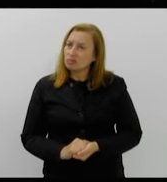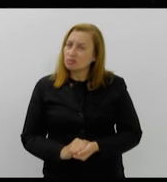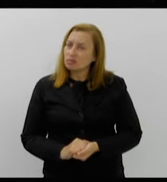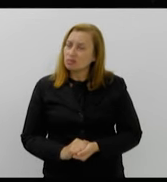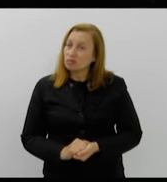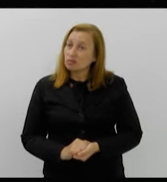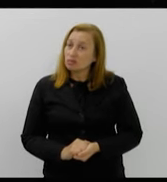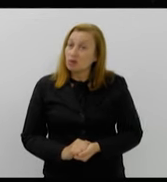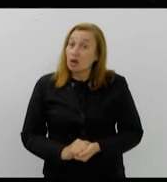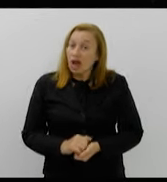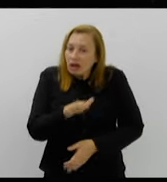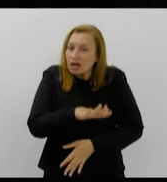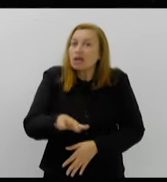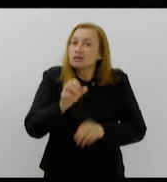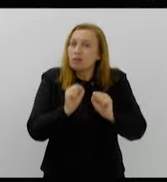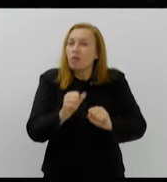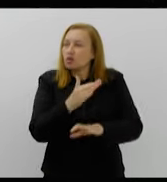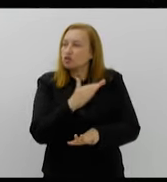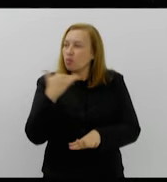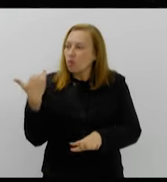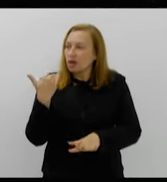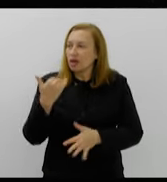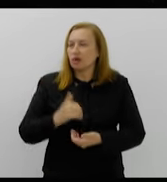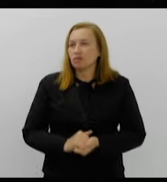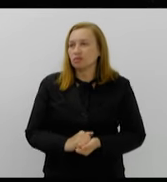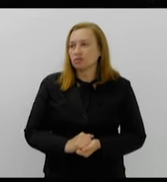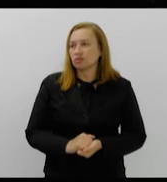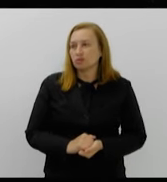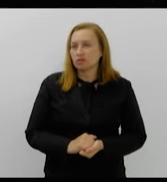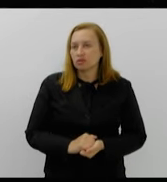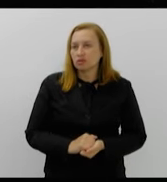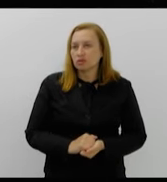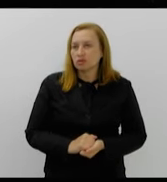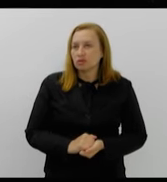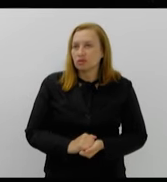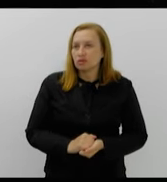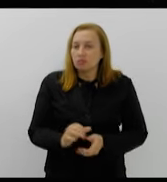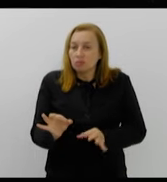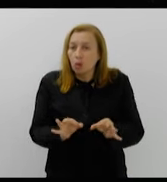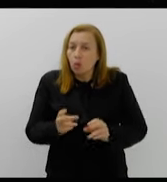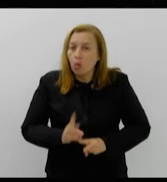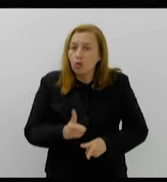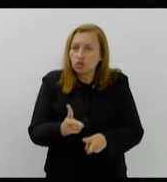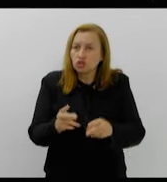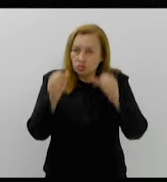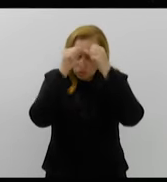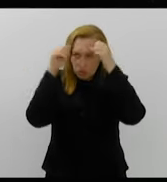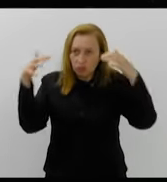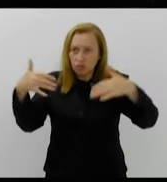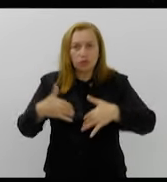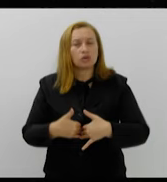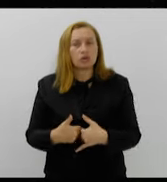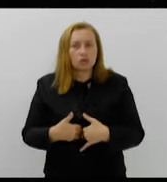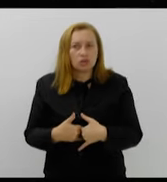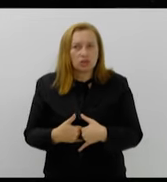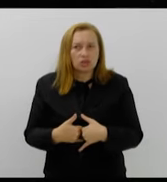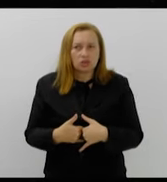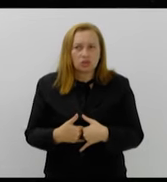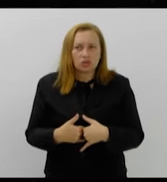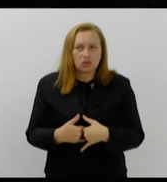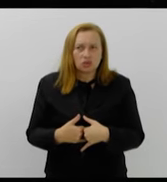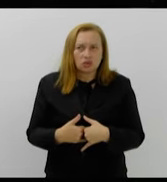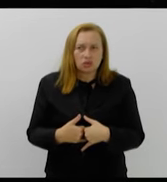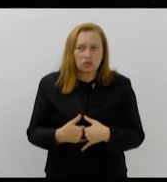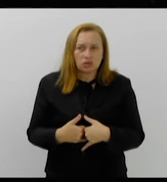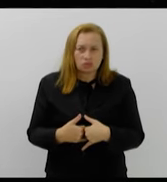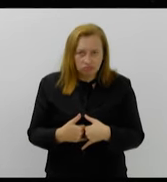morte um uma interrupção de um tratamento de um plano de saúde contínuo de um transtorno do espectro autista com comorbidade e com